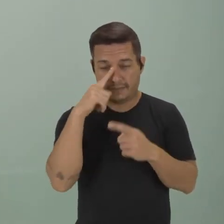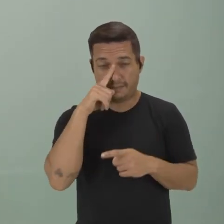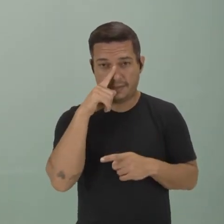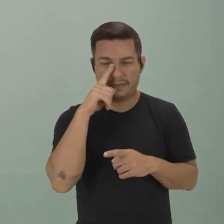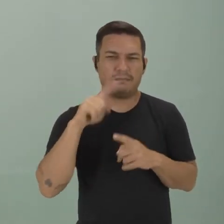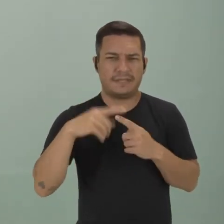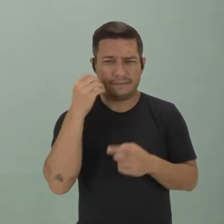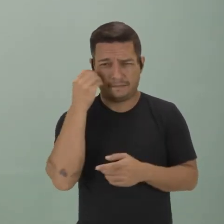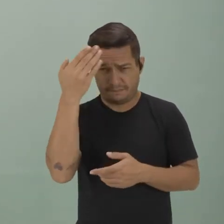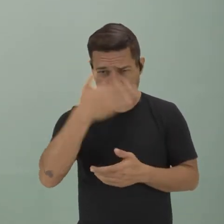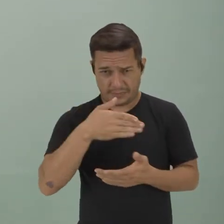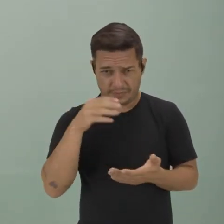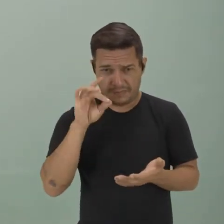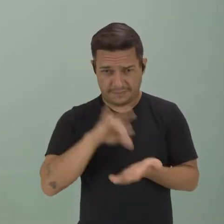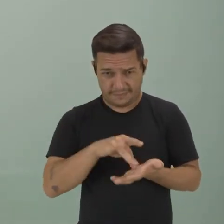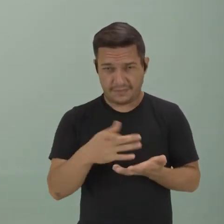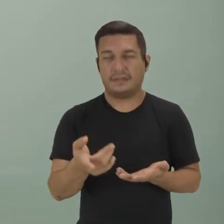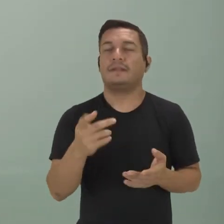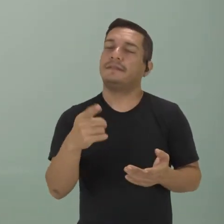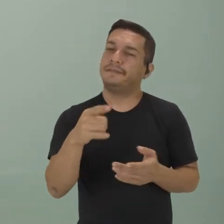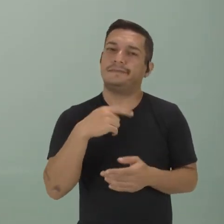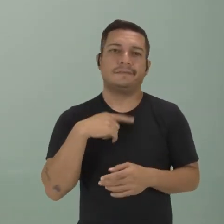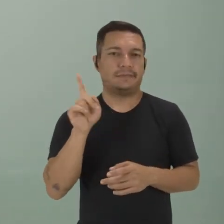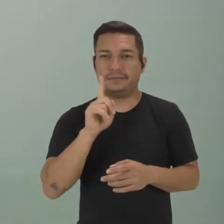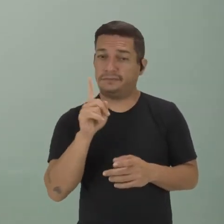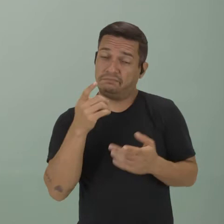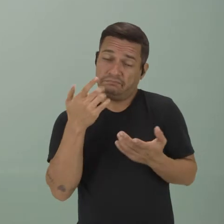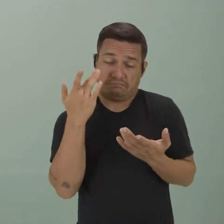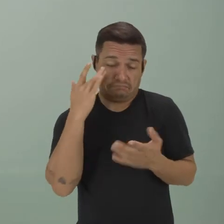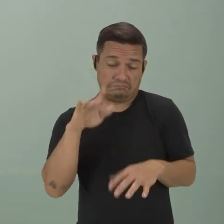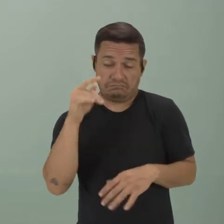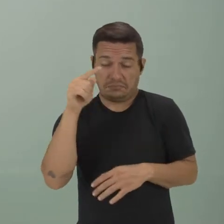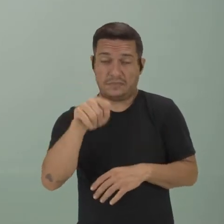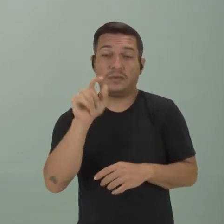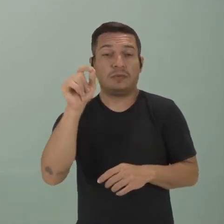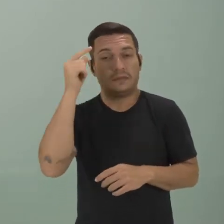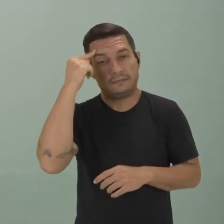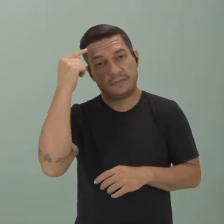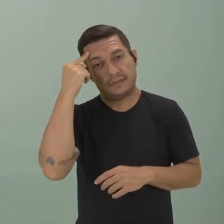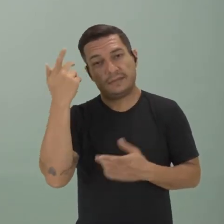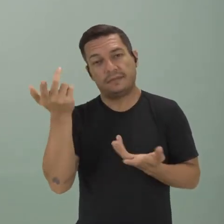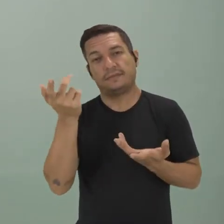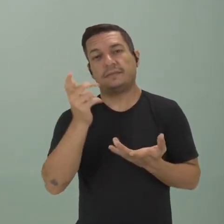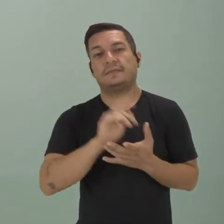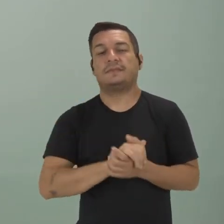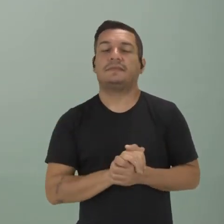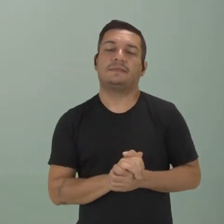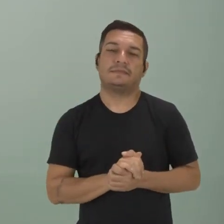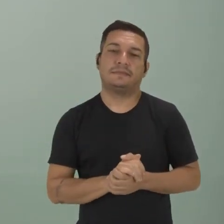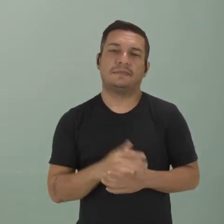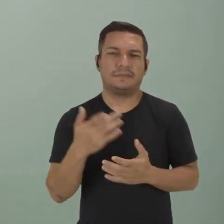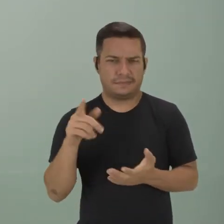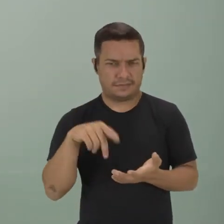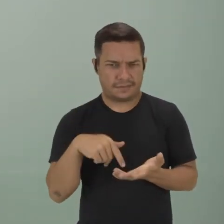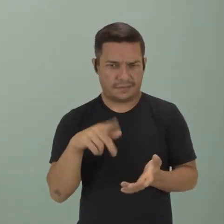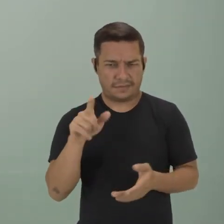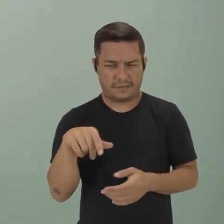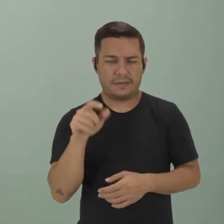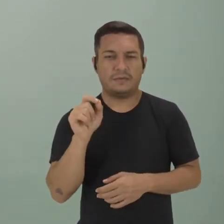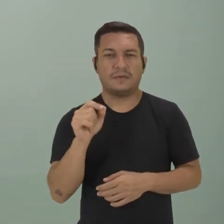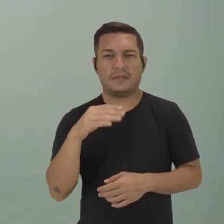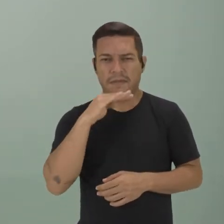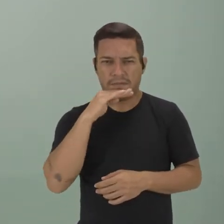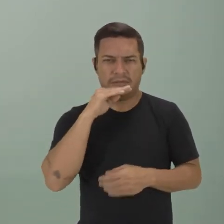nada comprovado. Então, senso comum é aquilo que você pensa, é aquilo que a sua região pensa. Será